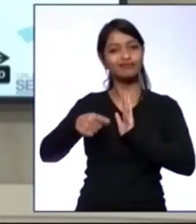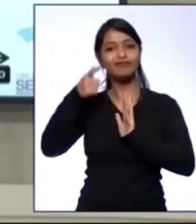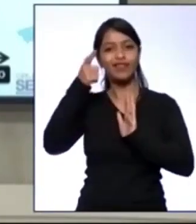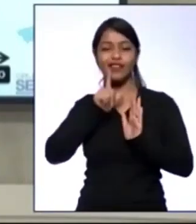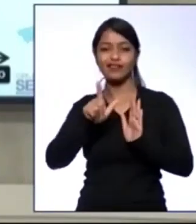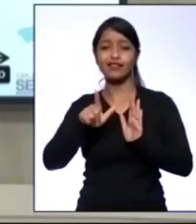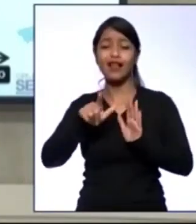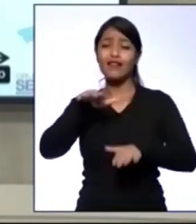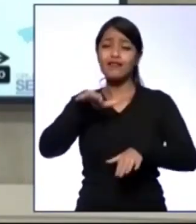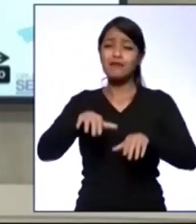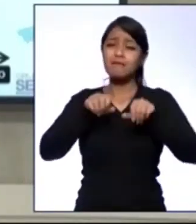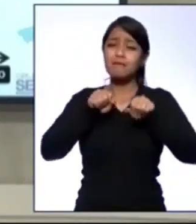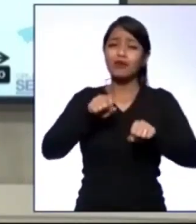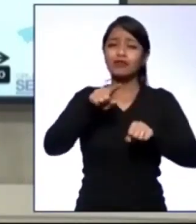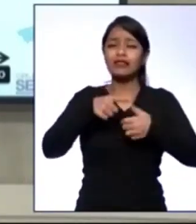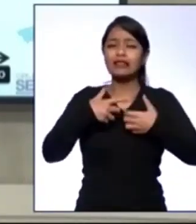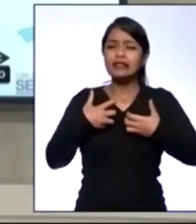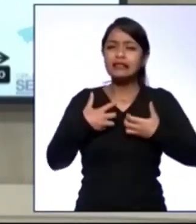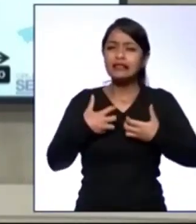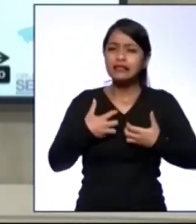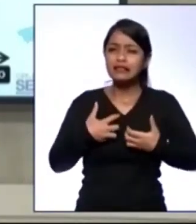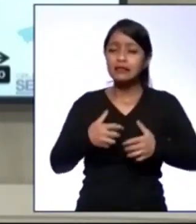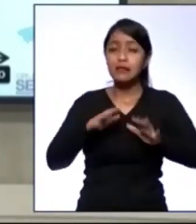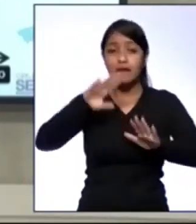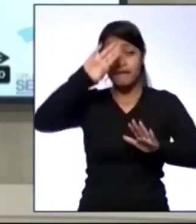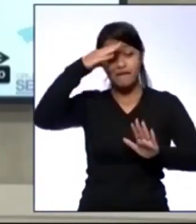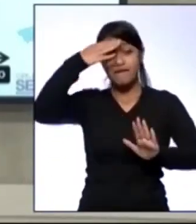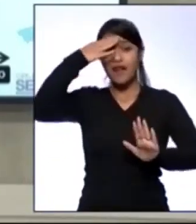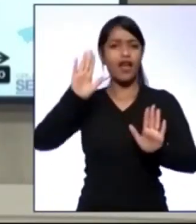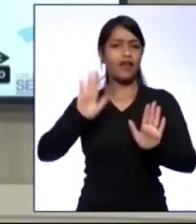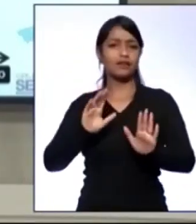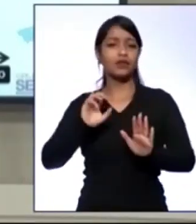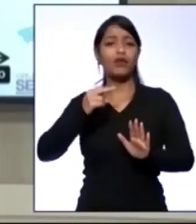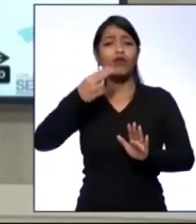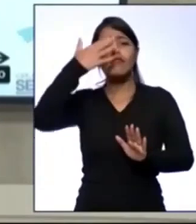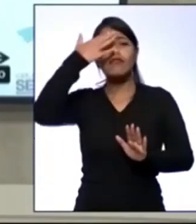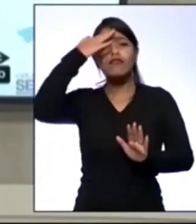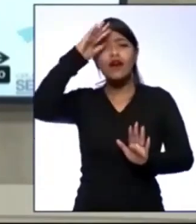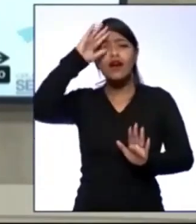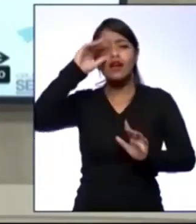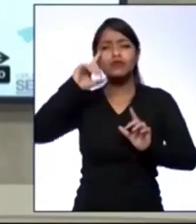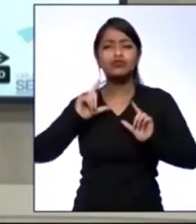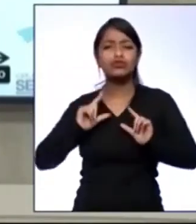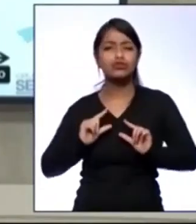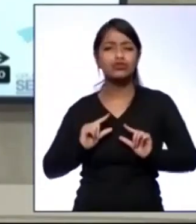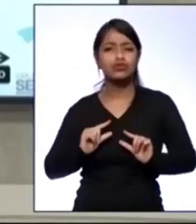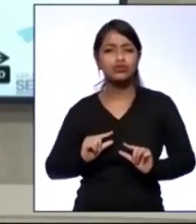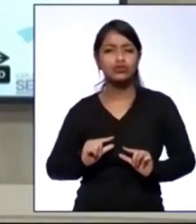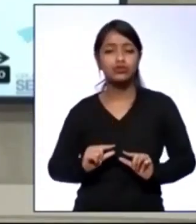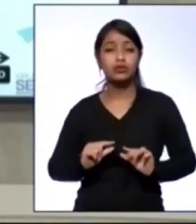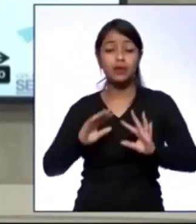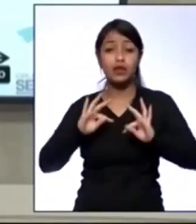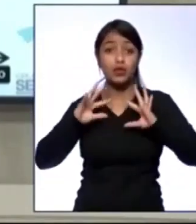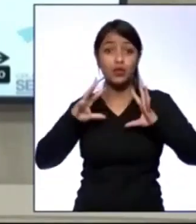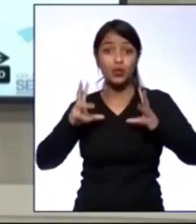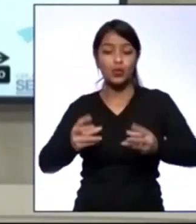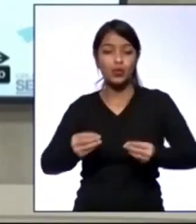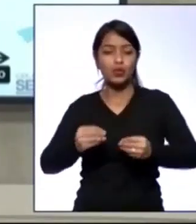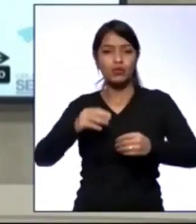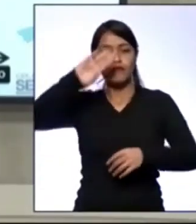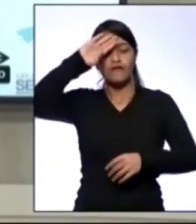pouco indisposto, mas não chegou a ter febre, ou você teve uma febre baixa, mas você não chegou a ter o sintoma total. Então,